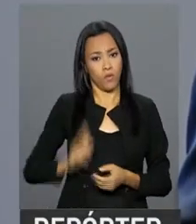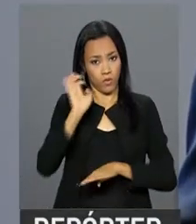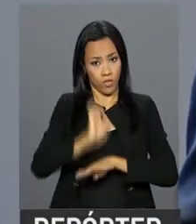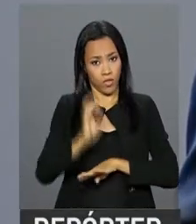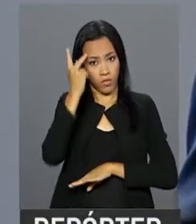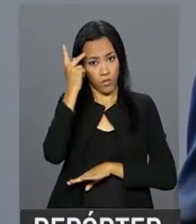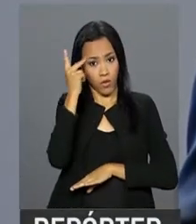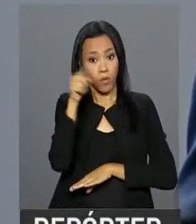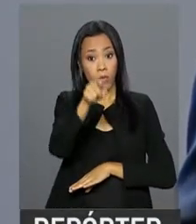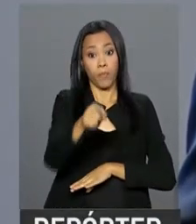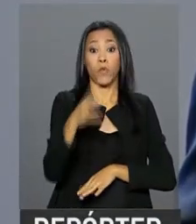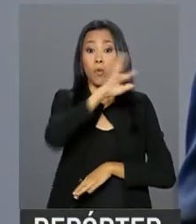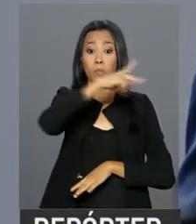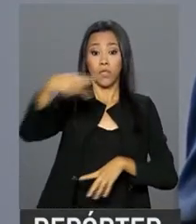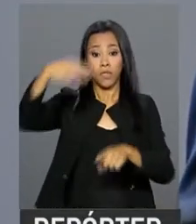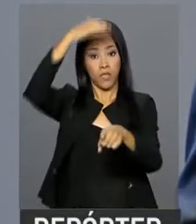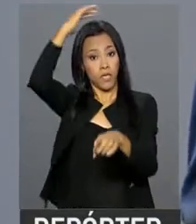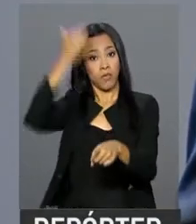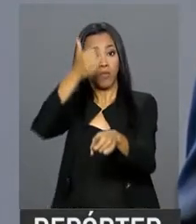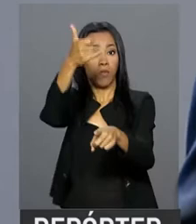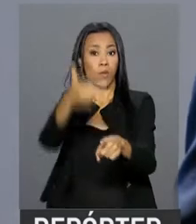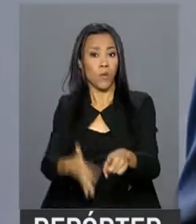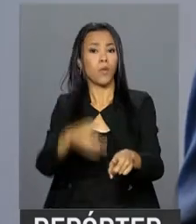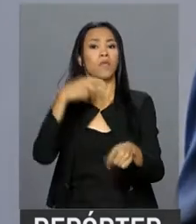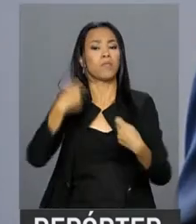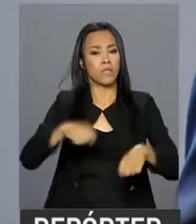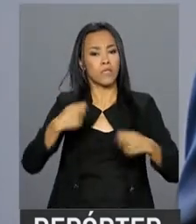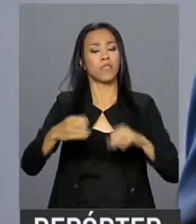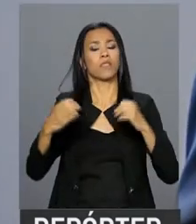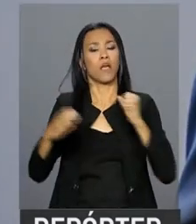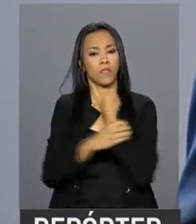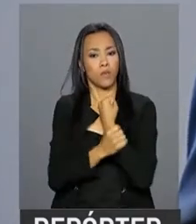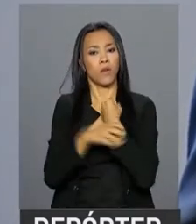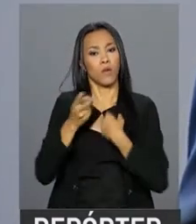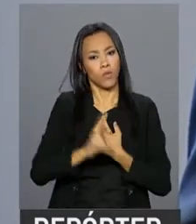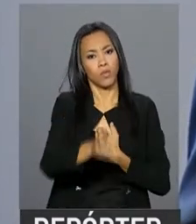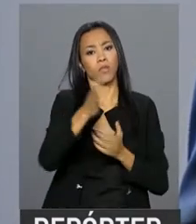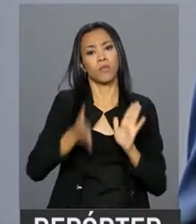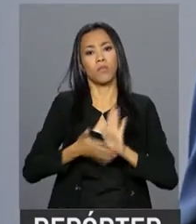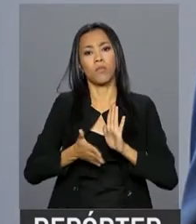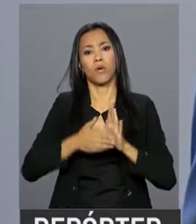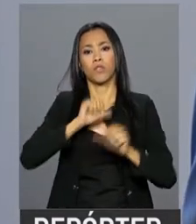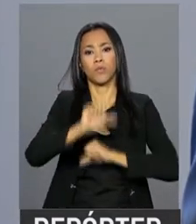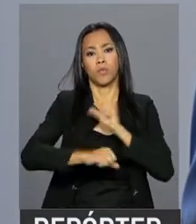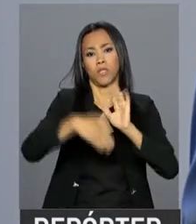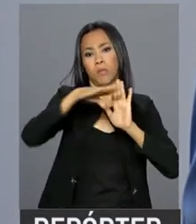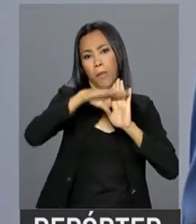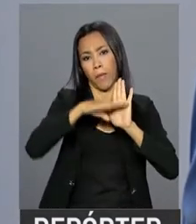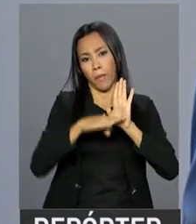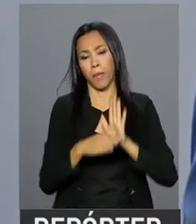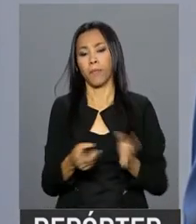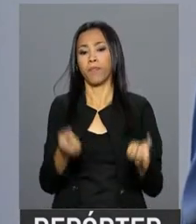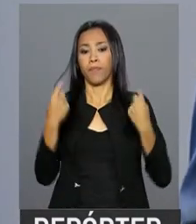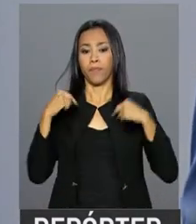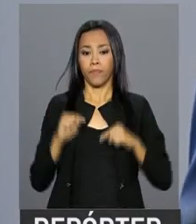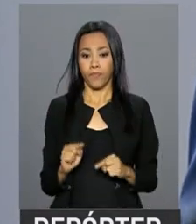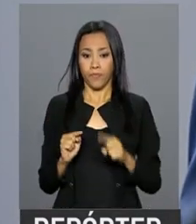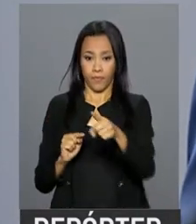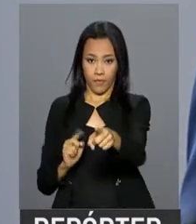ressaltou a necessidade de se manter a agenda de reformas. Nós não deixaremos de trilhar o caminho